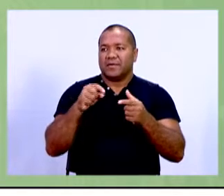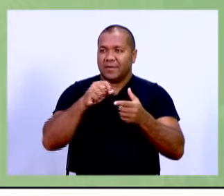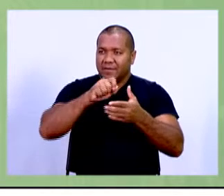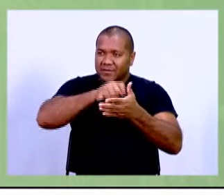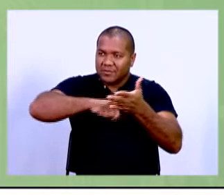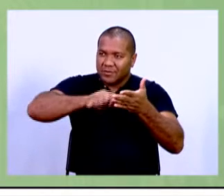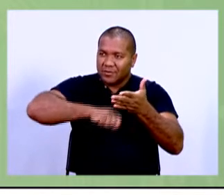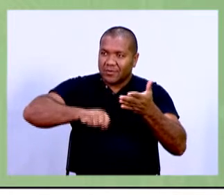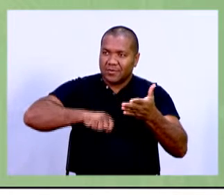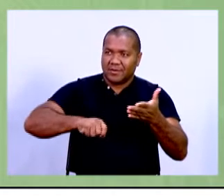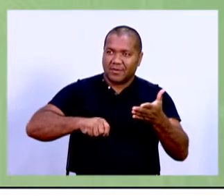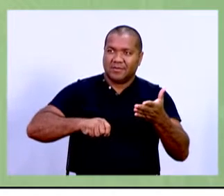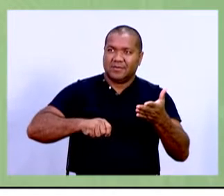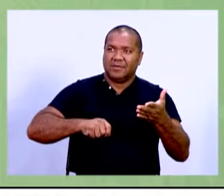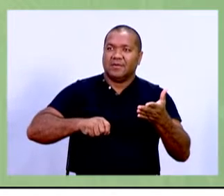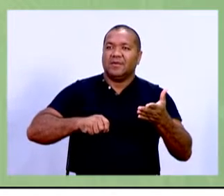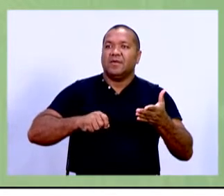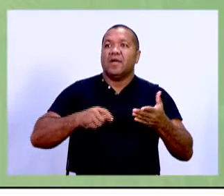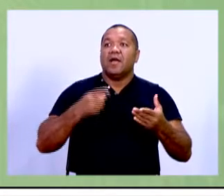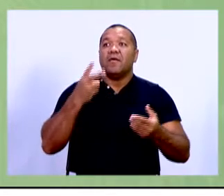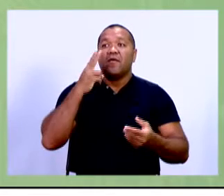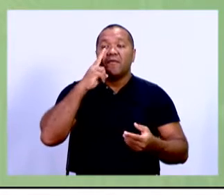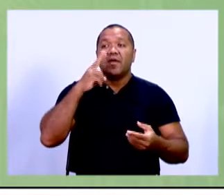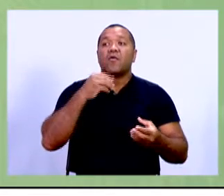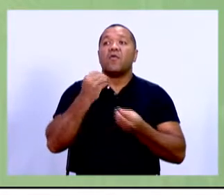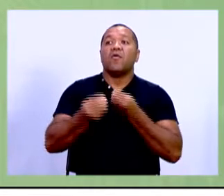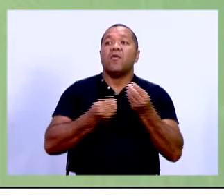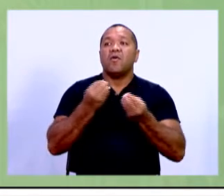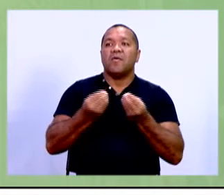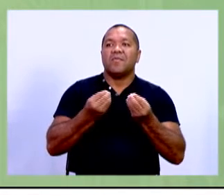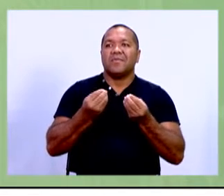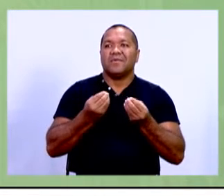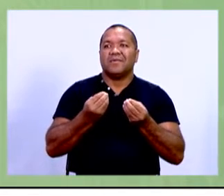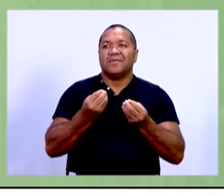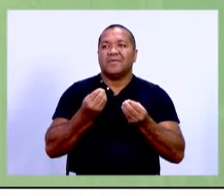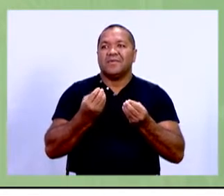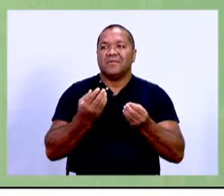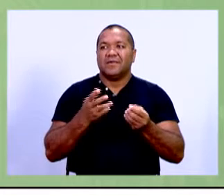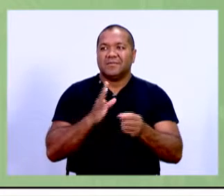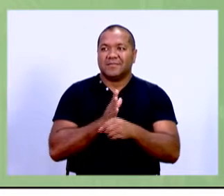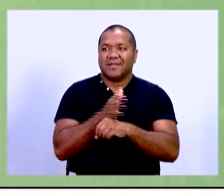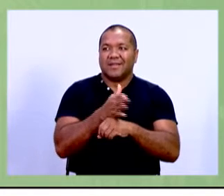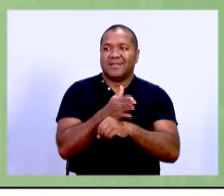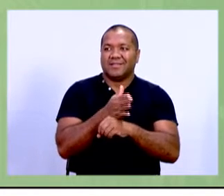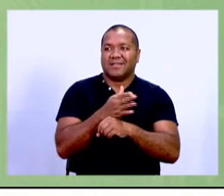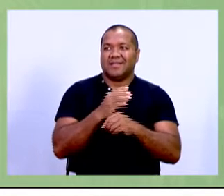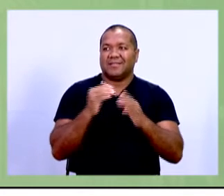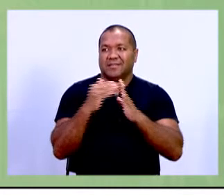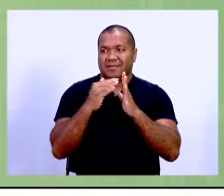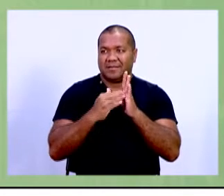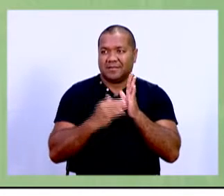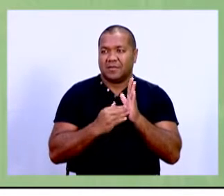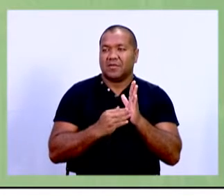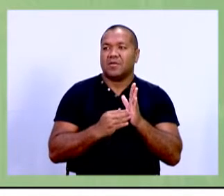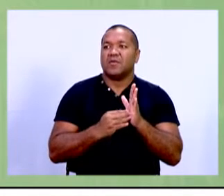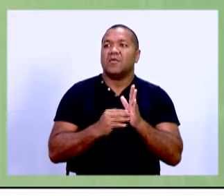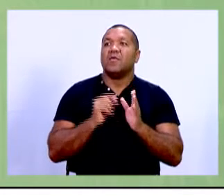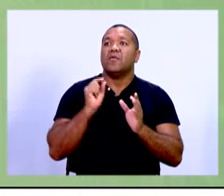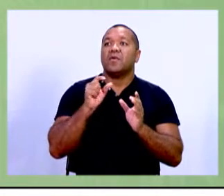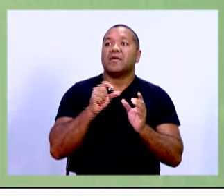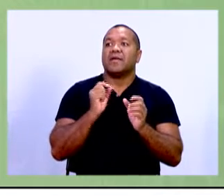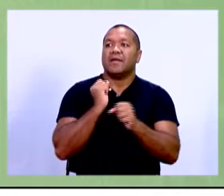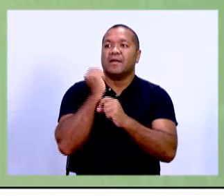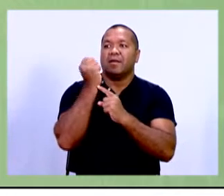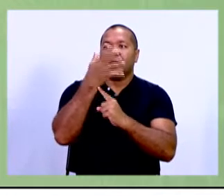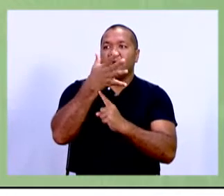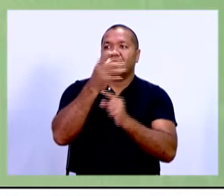ver qual a forma de acesso dessa aplicação. Quais são a parte de arquitetura que eu